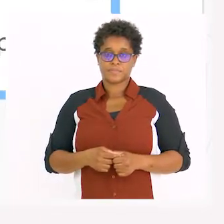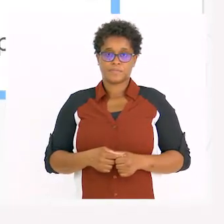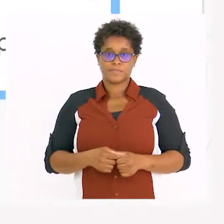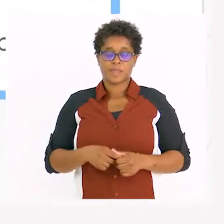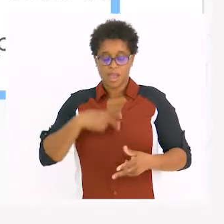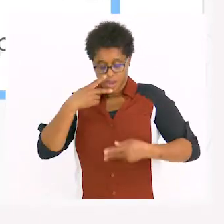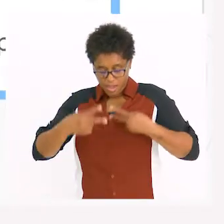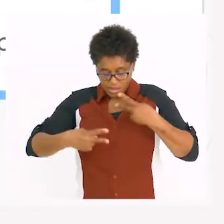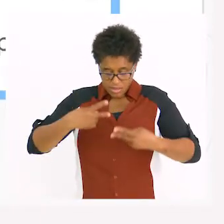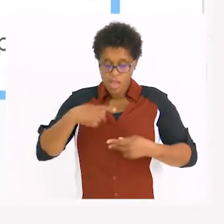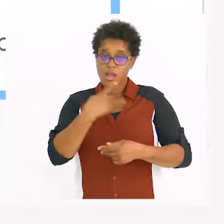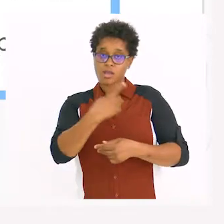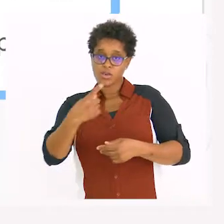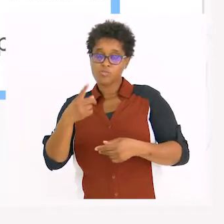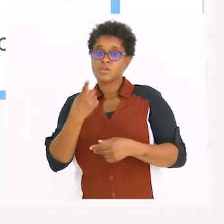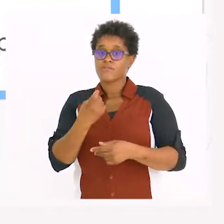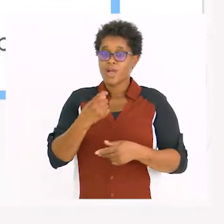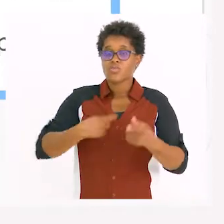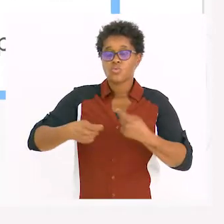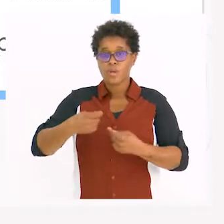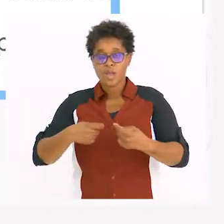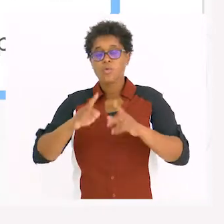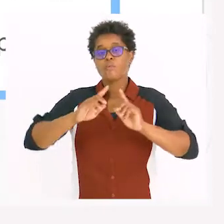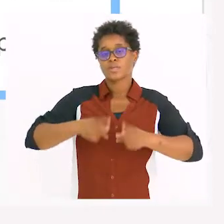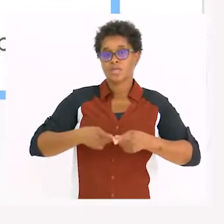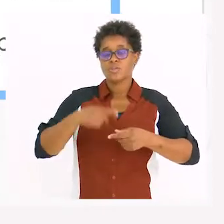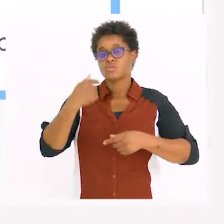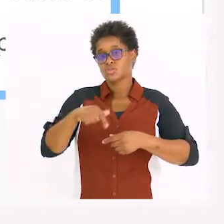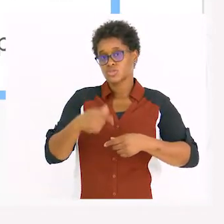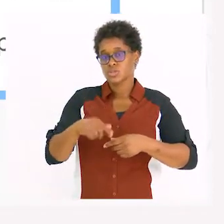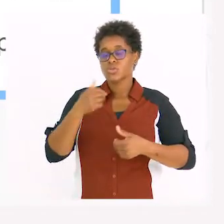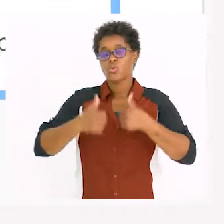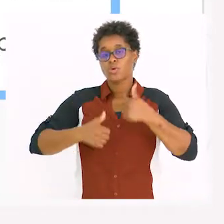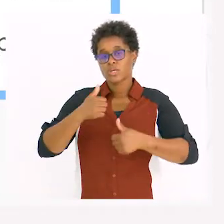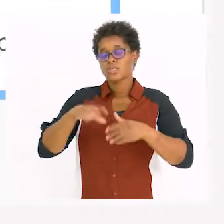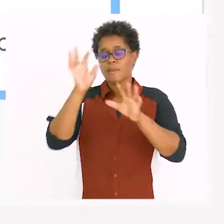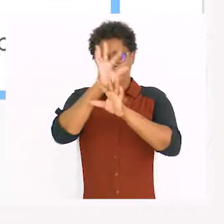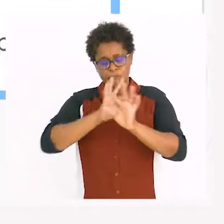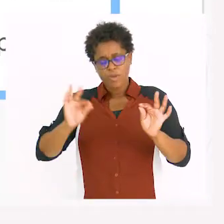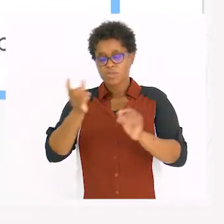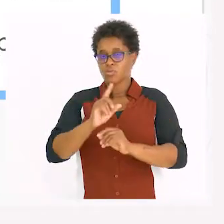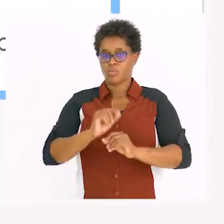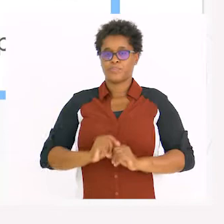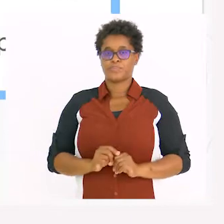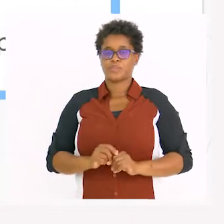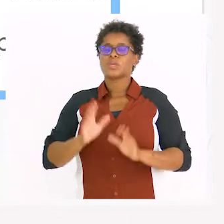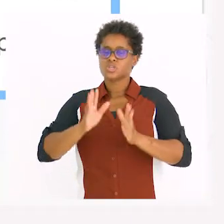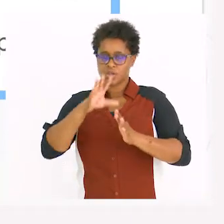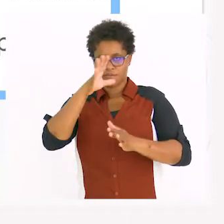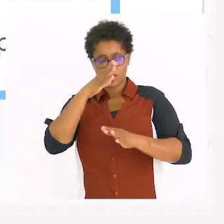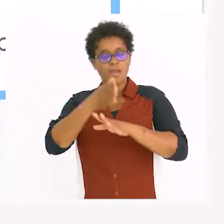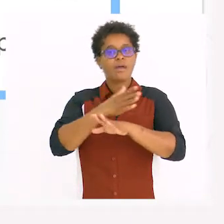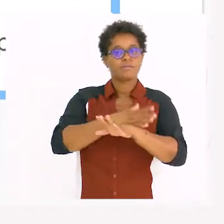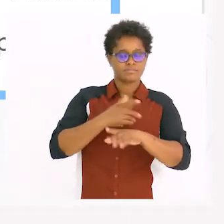a analisar cada uma das falhas do mercado, começando com a existência de concorrência imperfeita. Já tinha